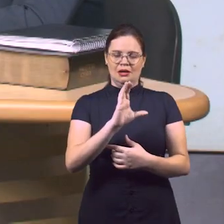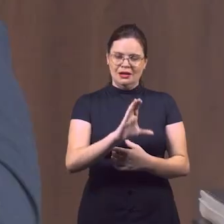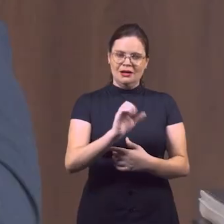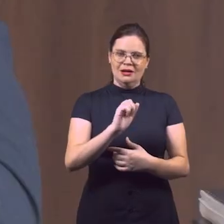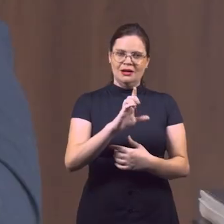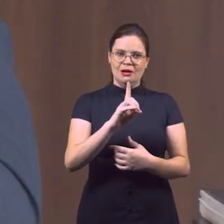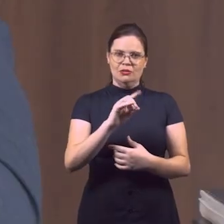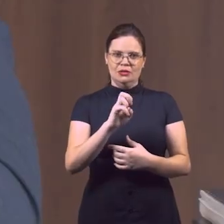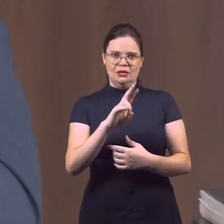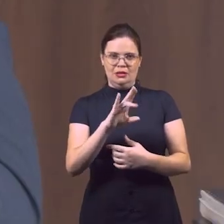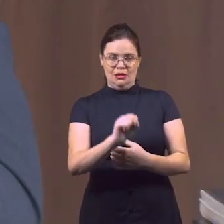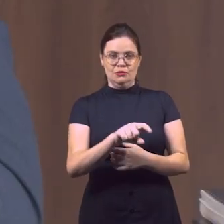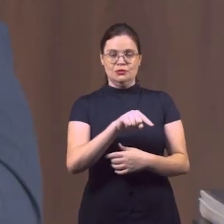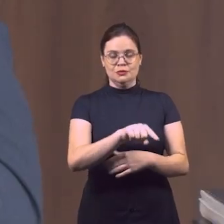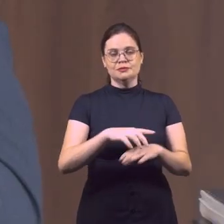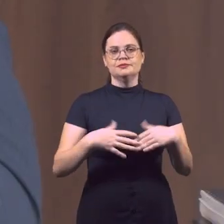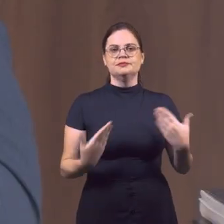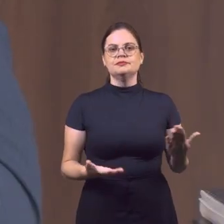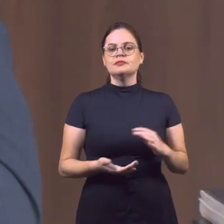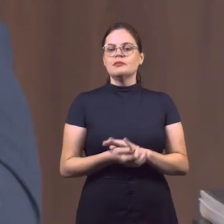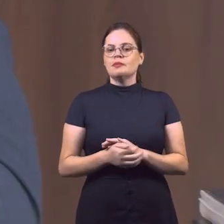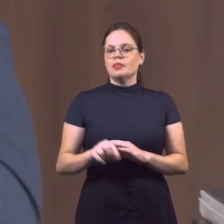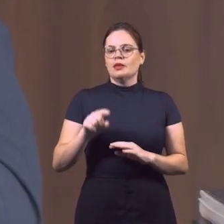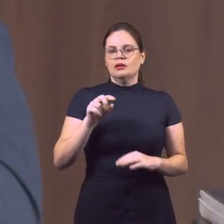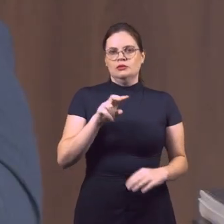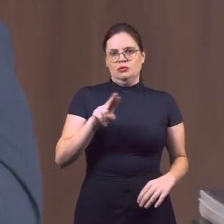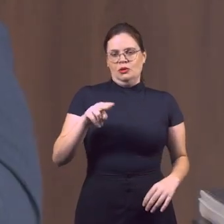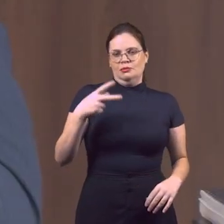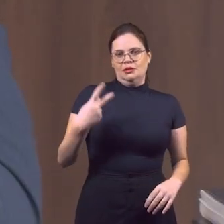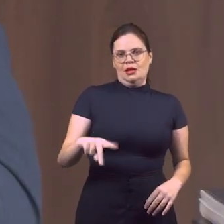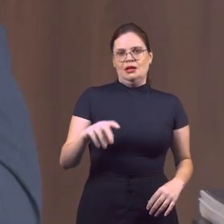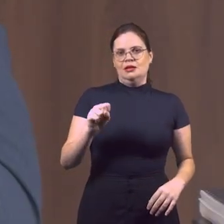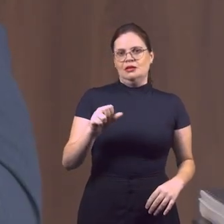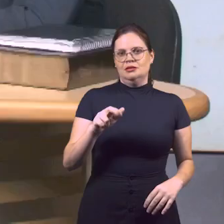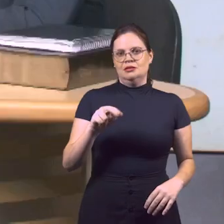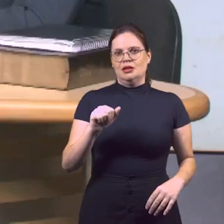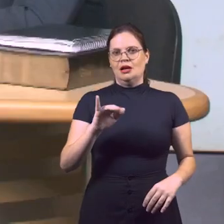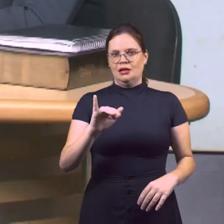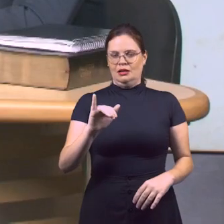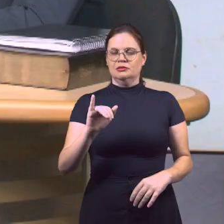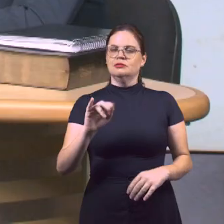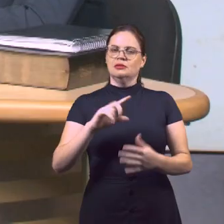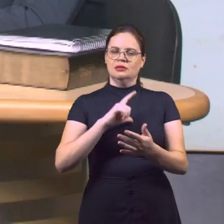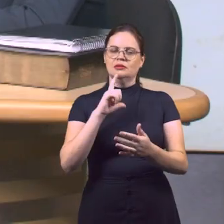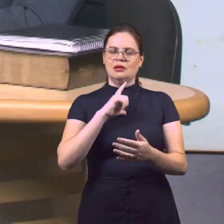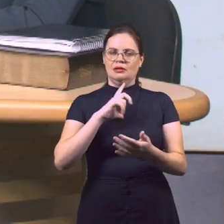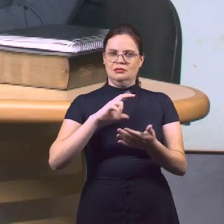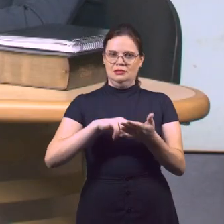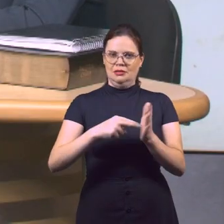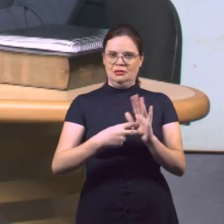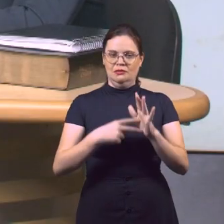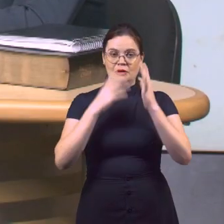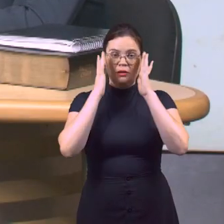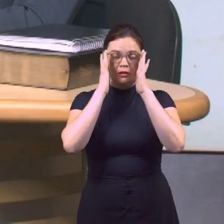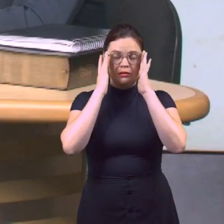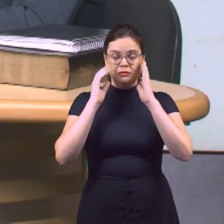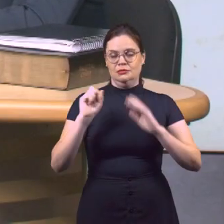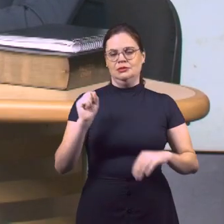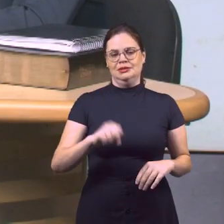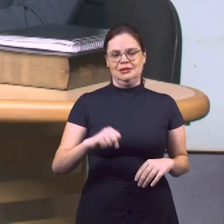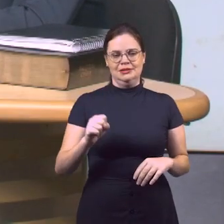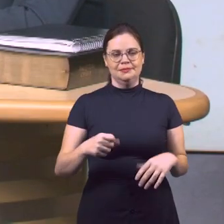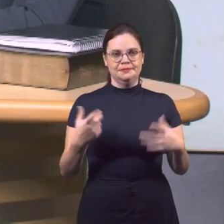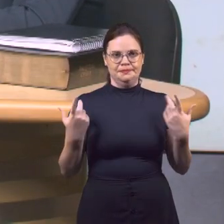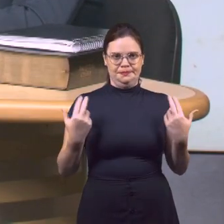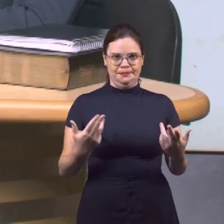nome mudado, tem também um significado. Qual o significado do nome Sara? Sim, da mesma forma que Abraão